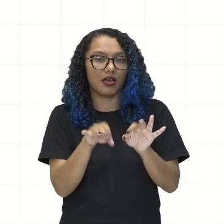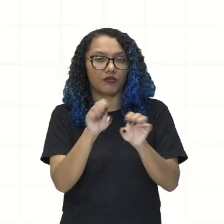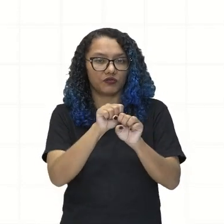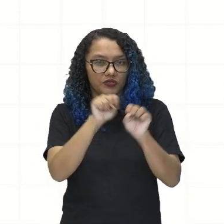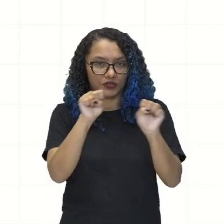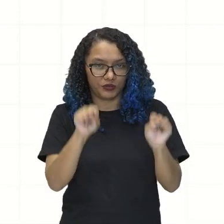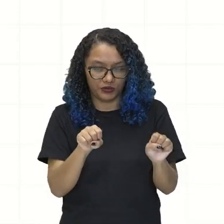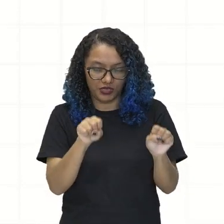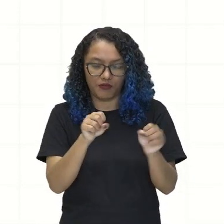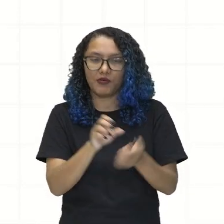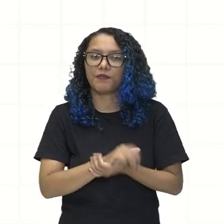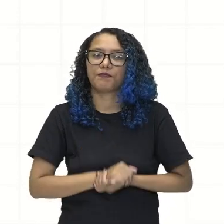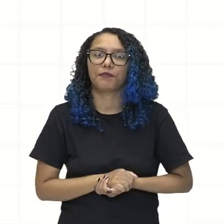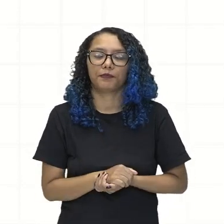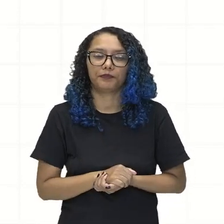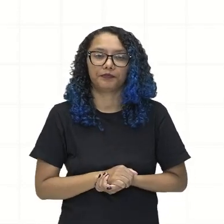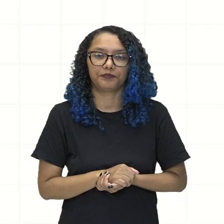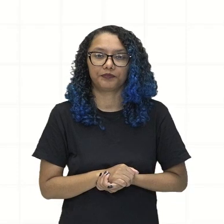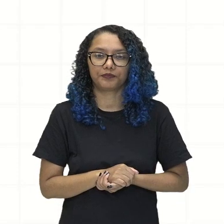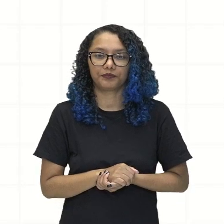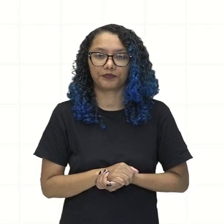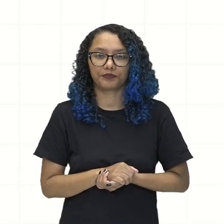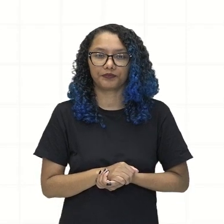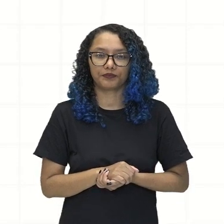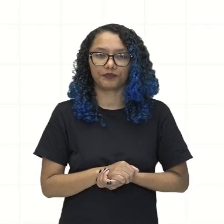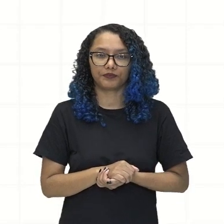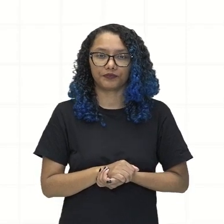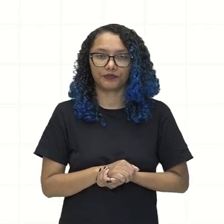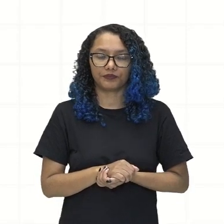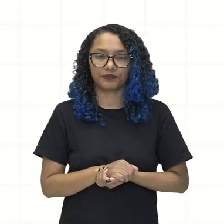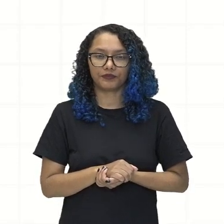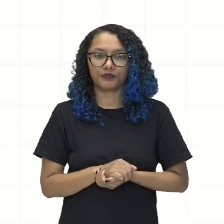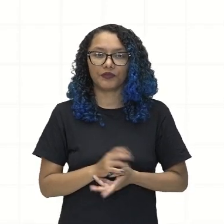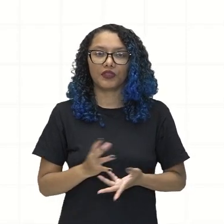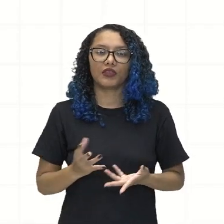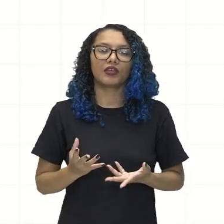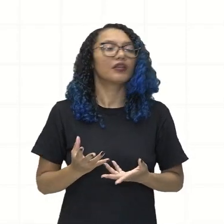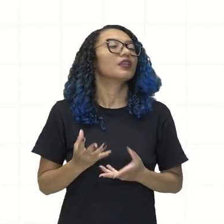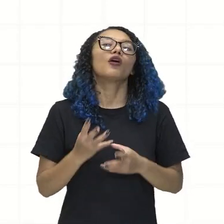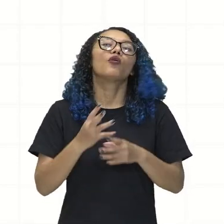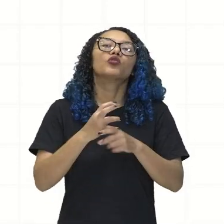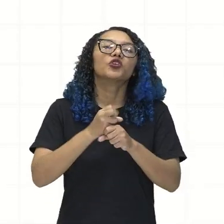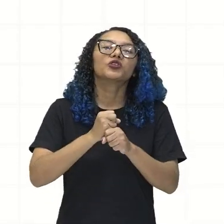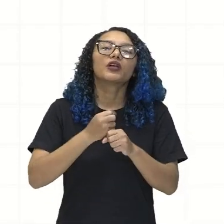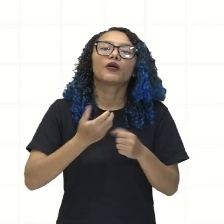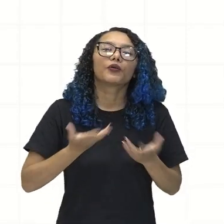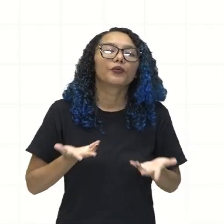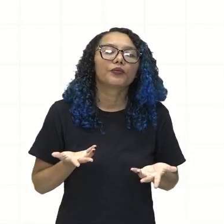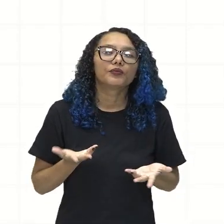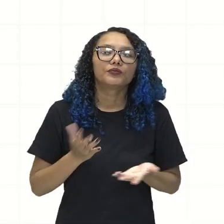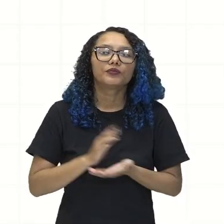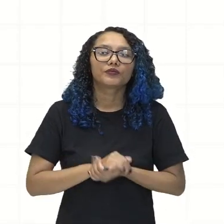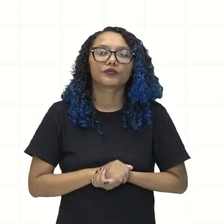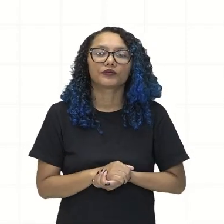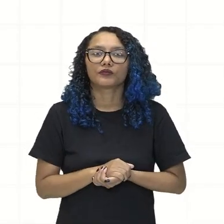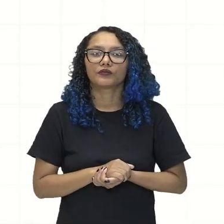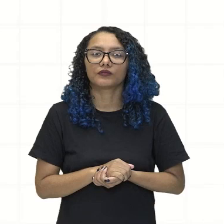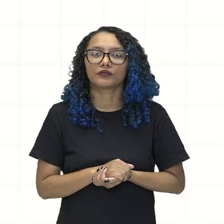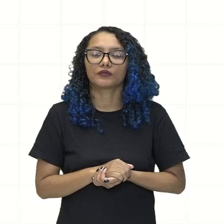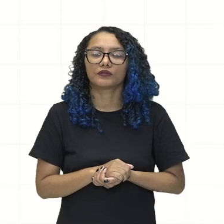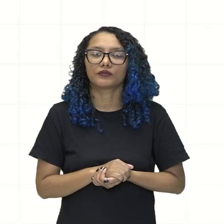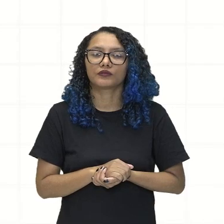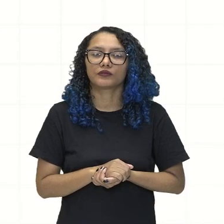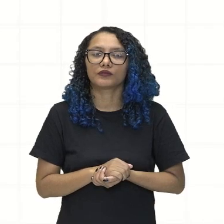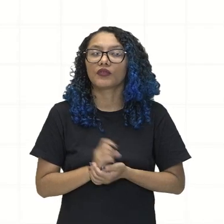olha, eu sei que o total é a soma de meninos e meninas. Então, X